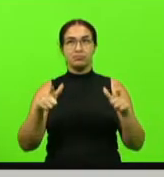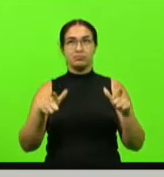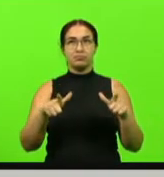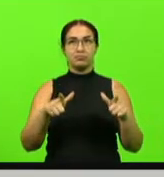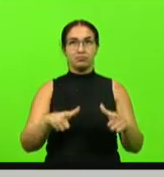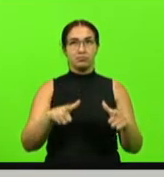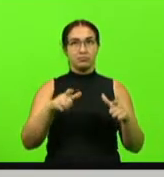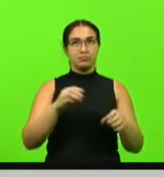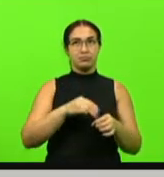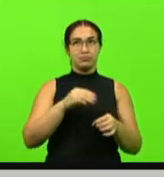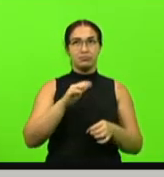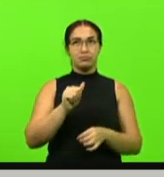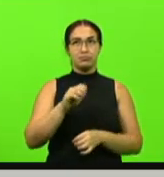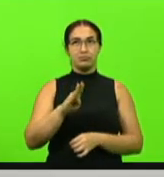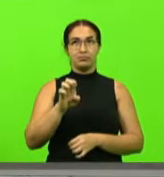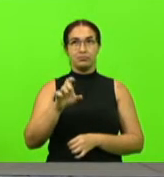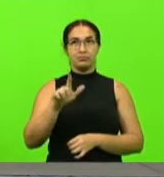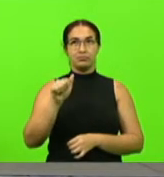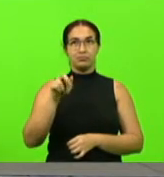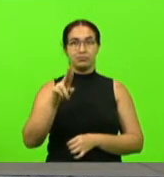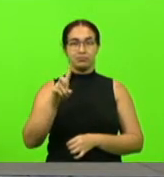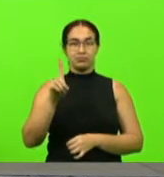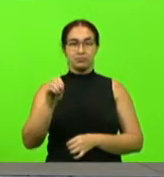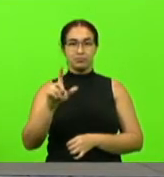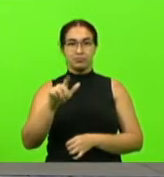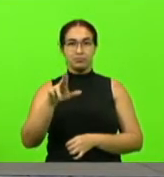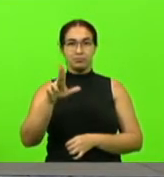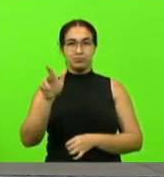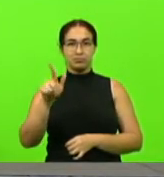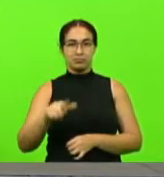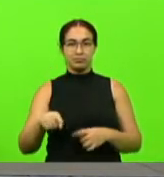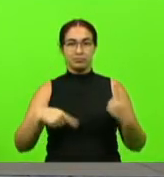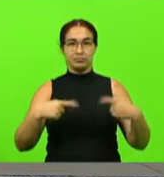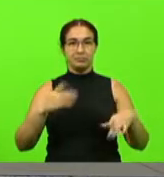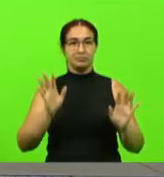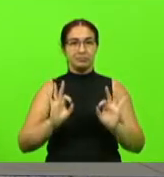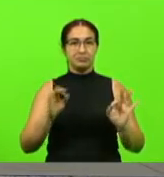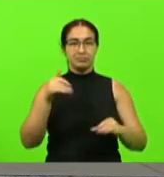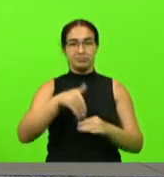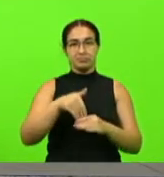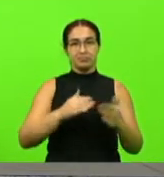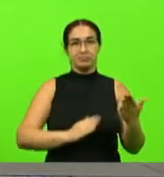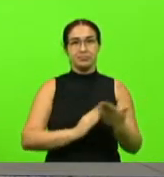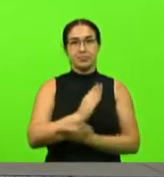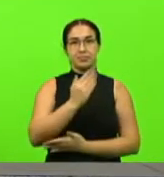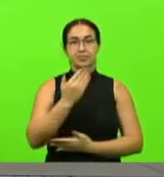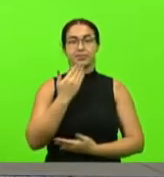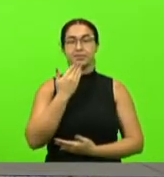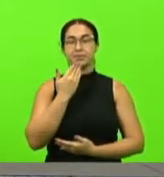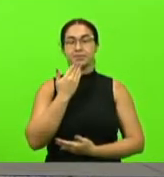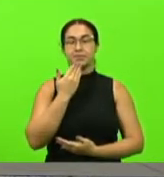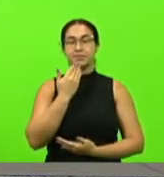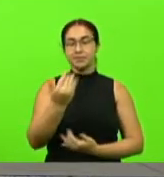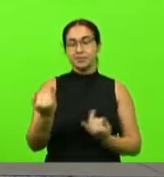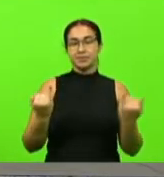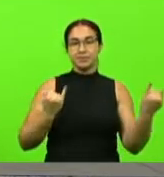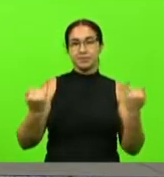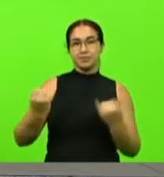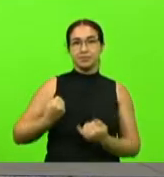Em discussão, não havendo quem queira discutir, em votação, está aprovado. Pedido de